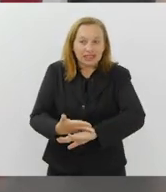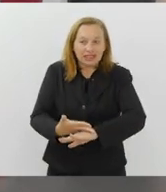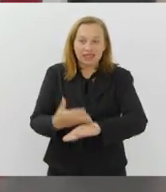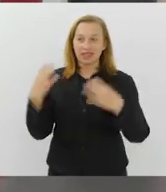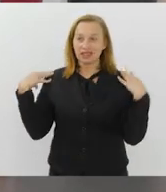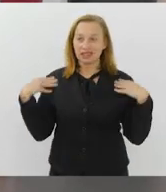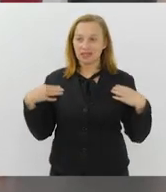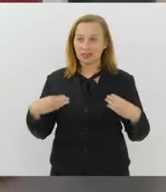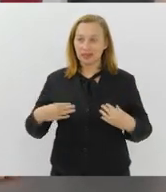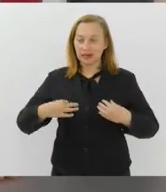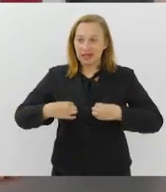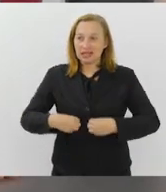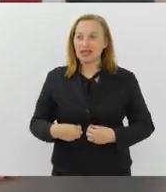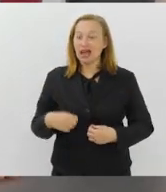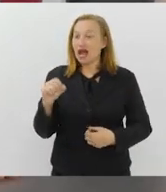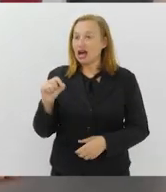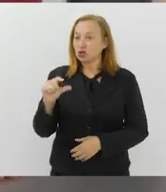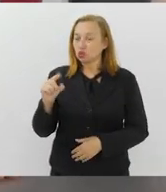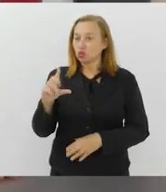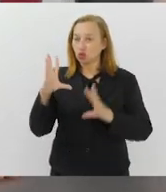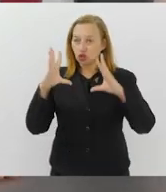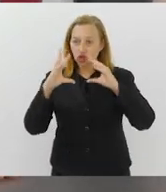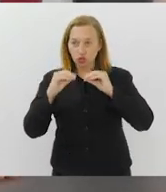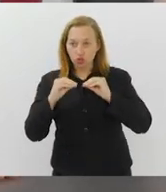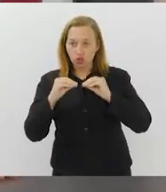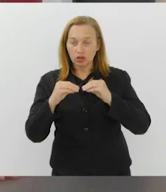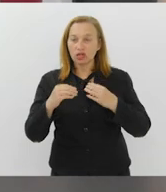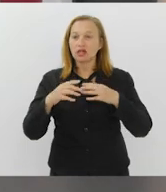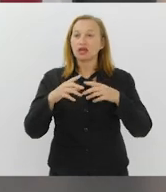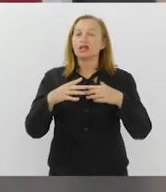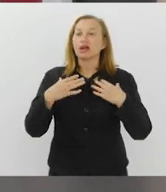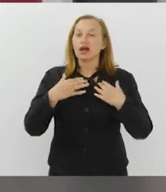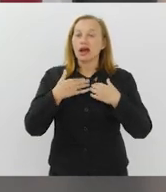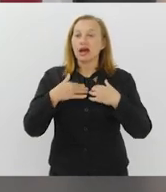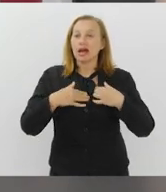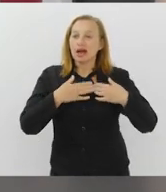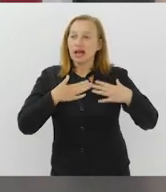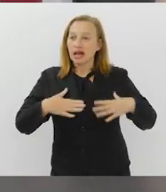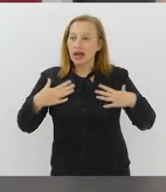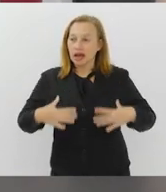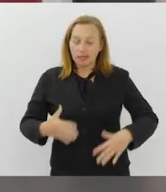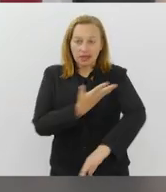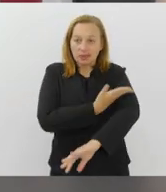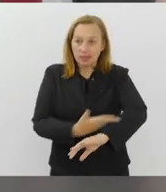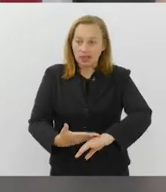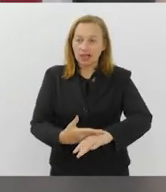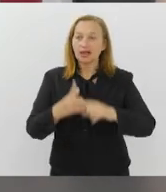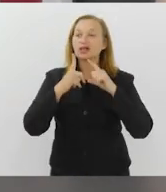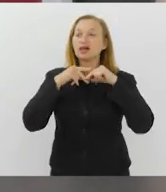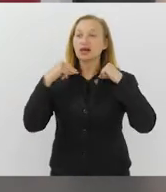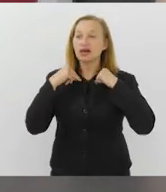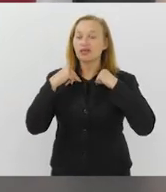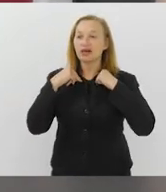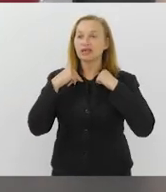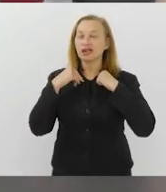um blazer azul escuro, camisa branca e gravata azul. Muito bem.